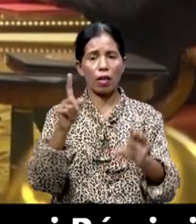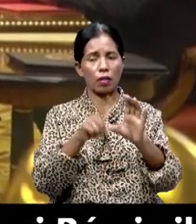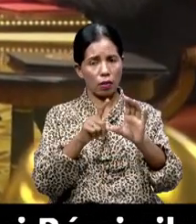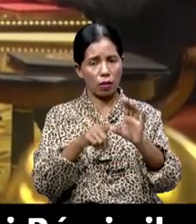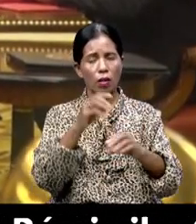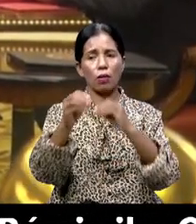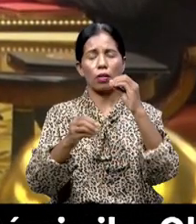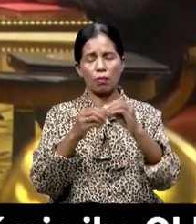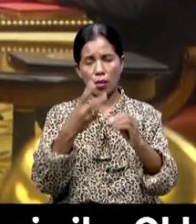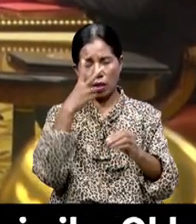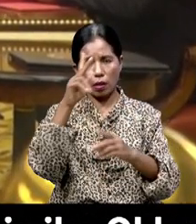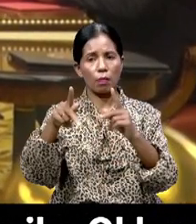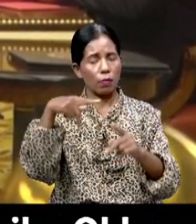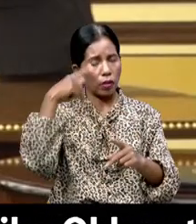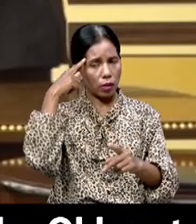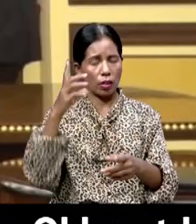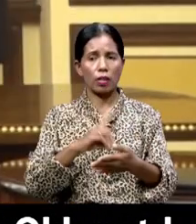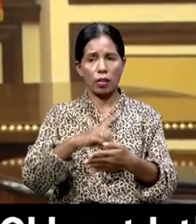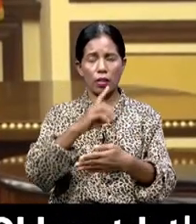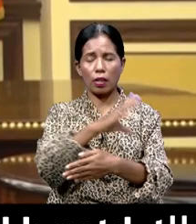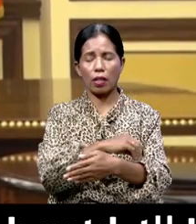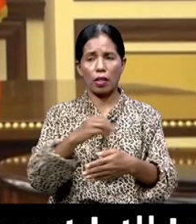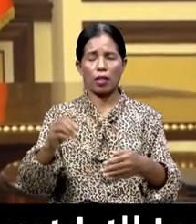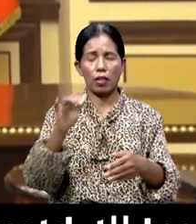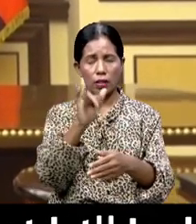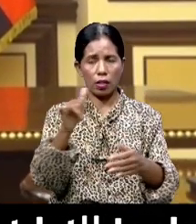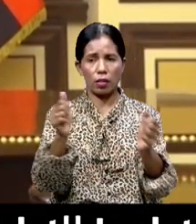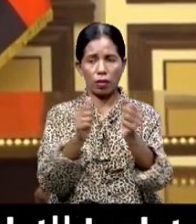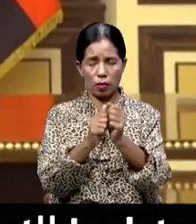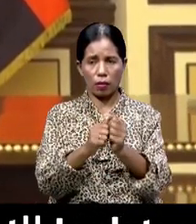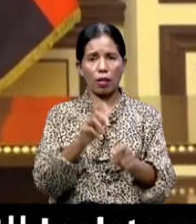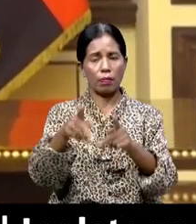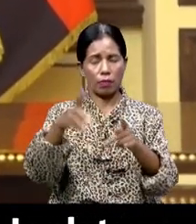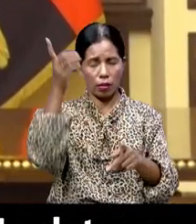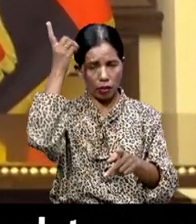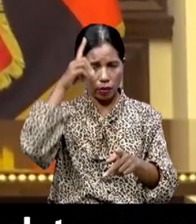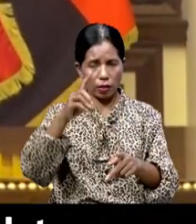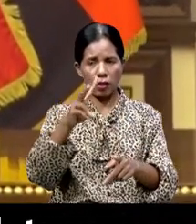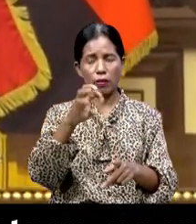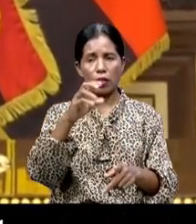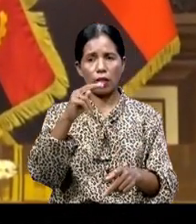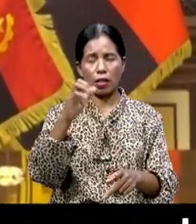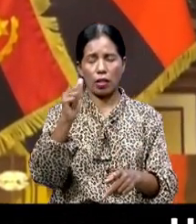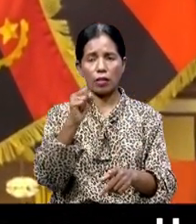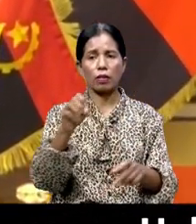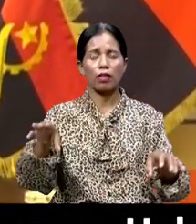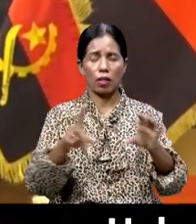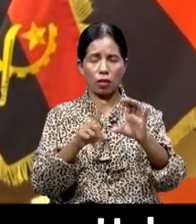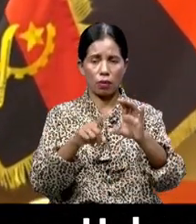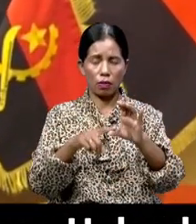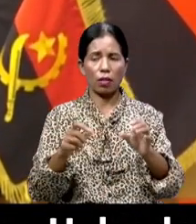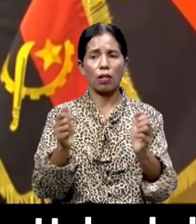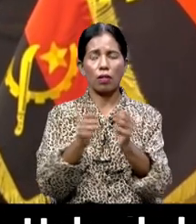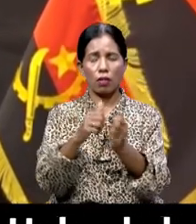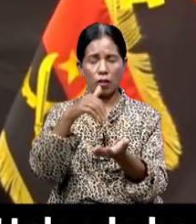Conabá, consulta política diplomática, acordo cooperação entre Academia Diplomática Venâncio de Moura, Angola, o Centro Estudo